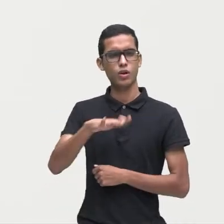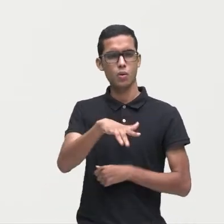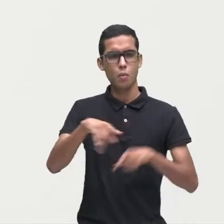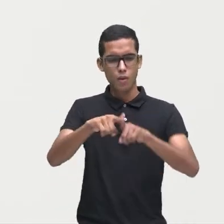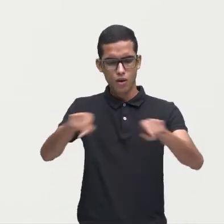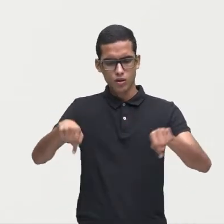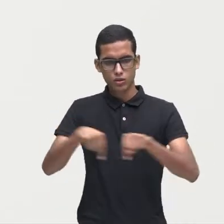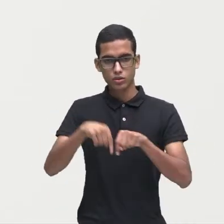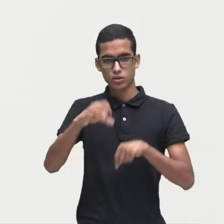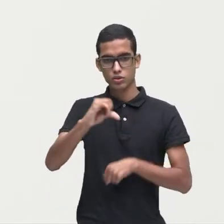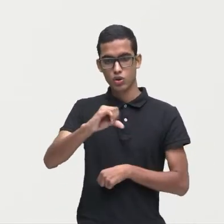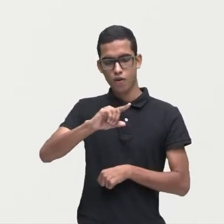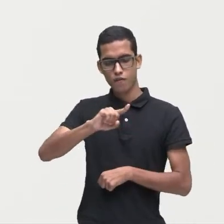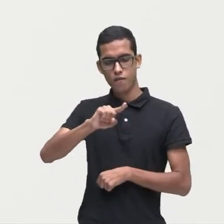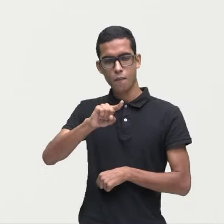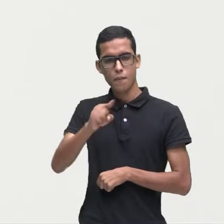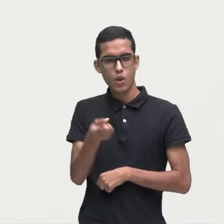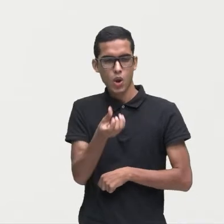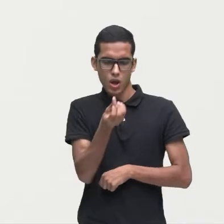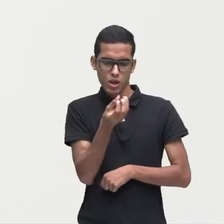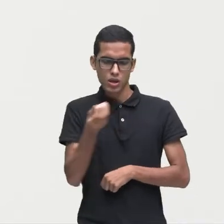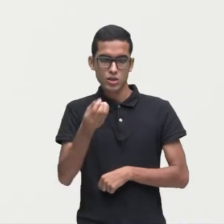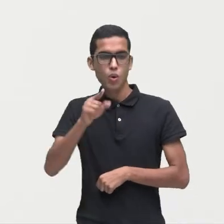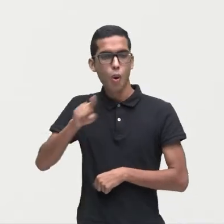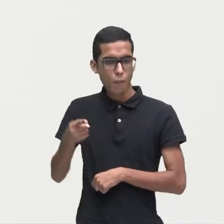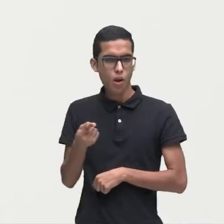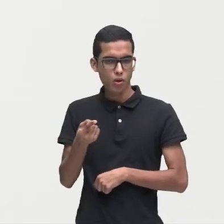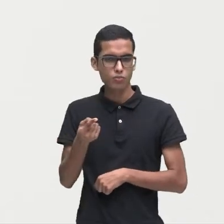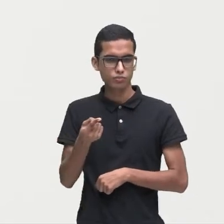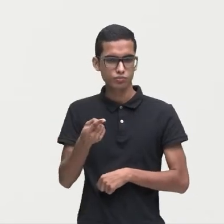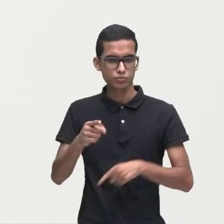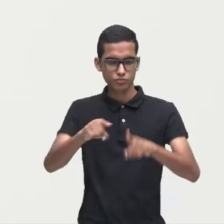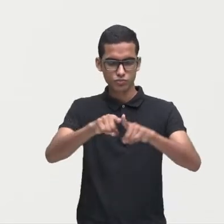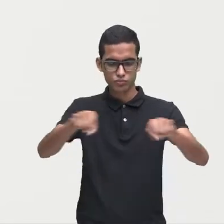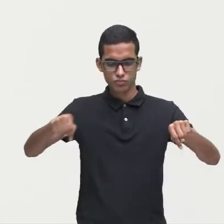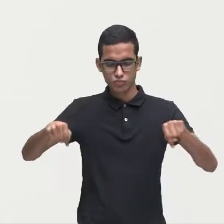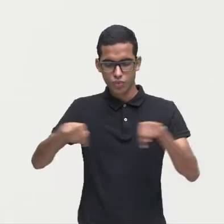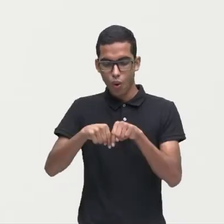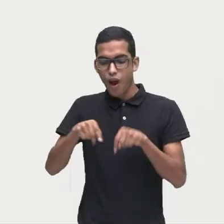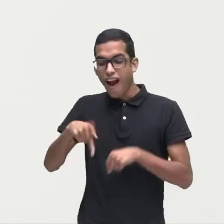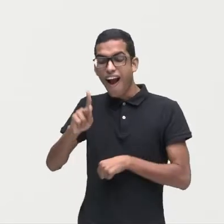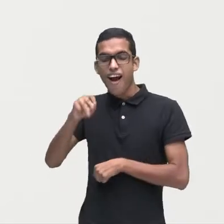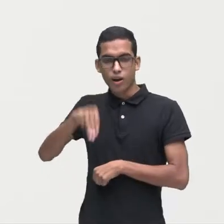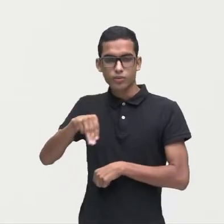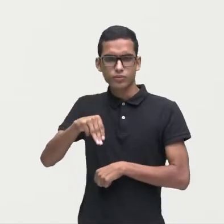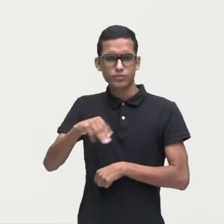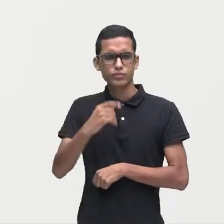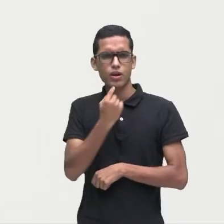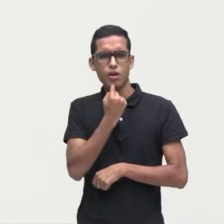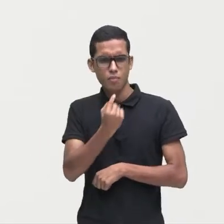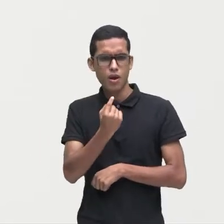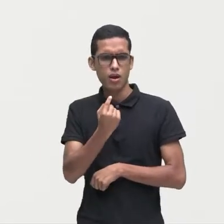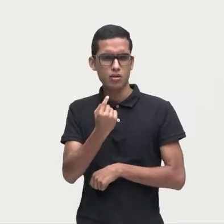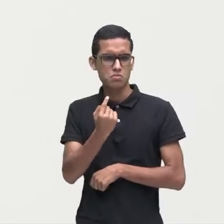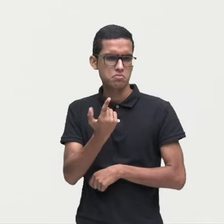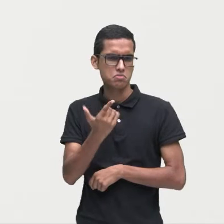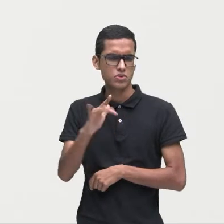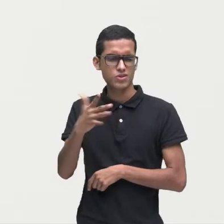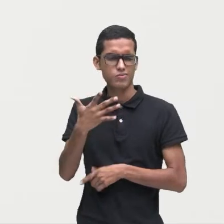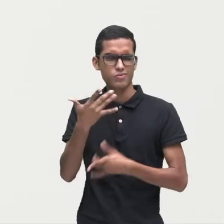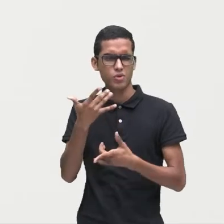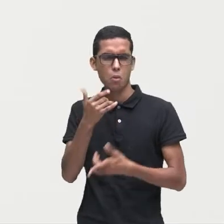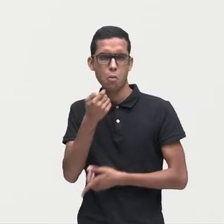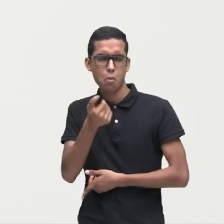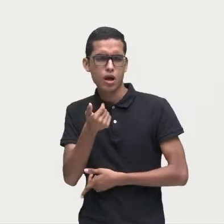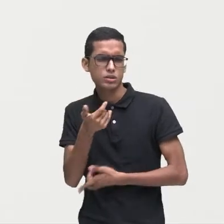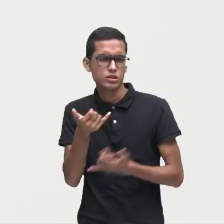mil quilômetros quadrados, ó. Observa a área da China. É próxima à área do Brasil, tá? Que é de